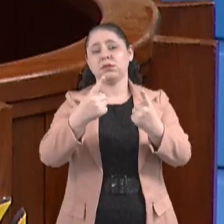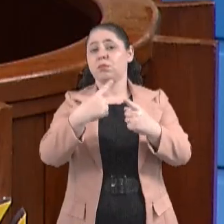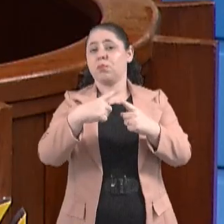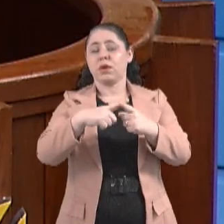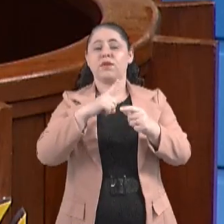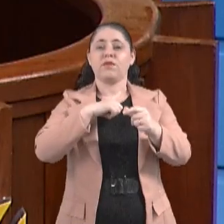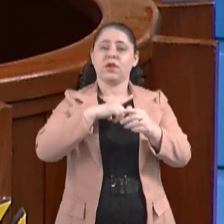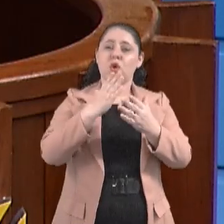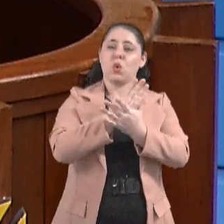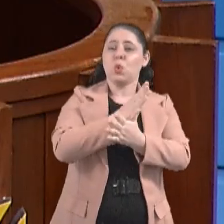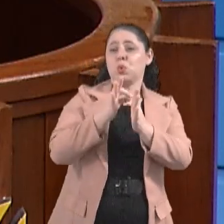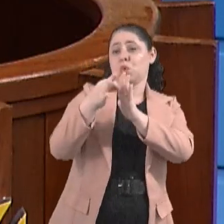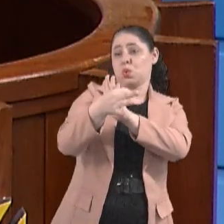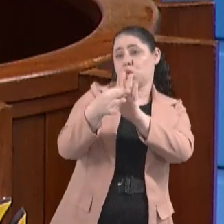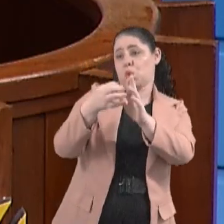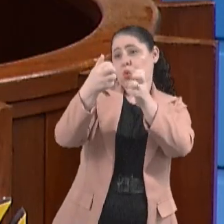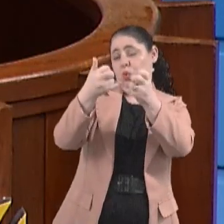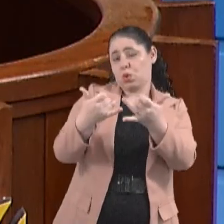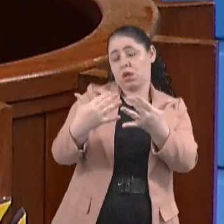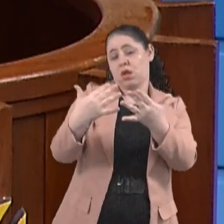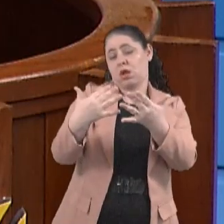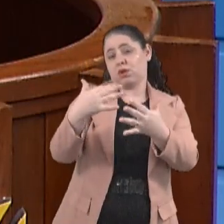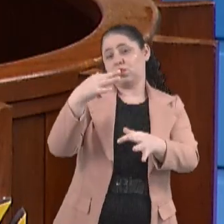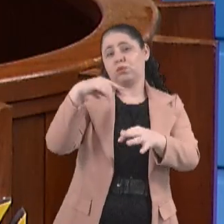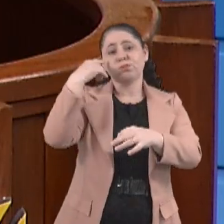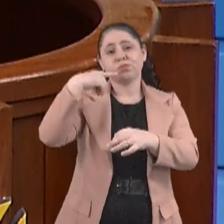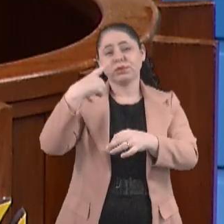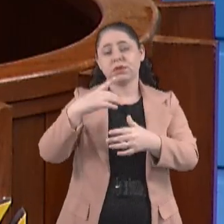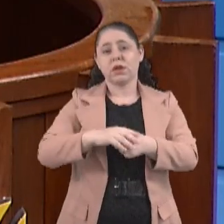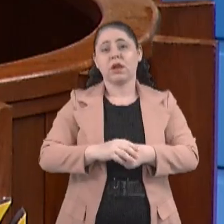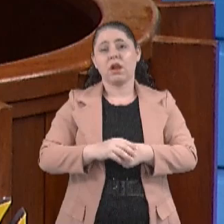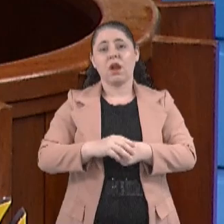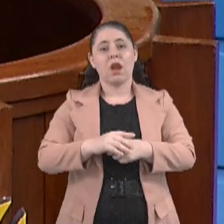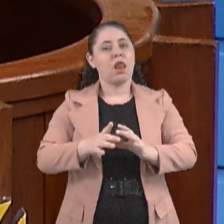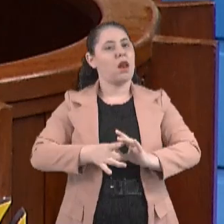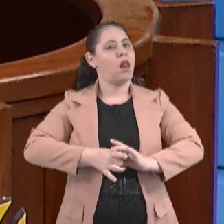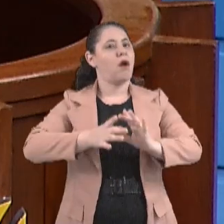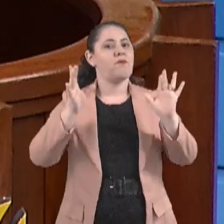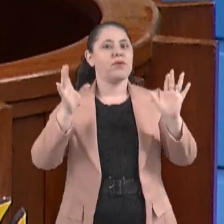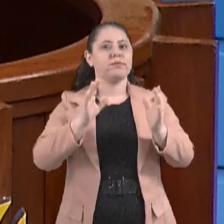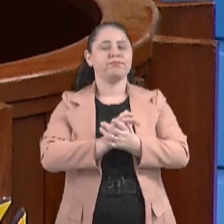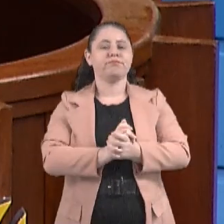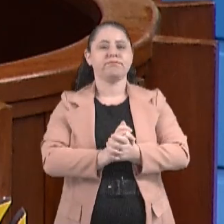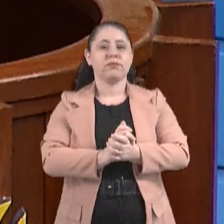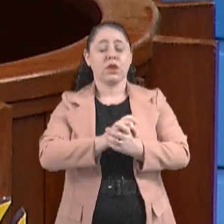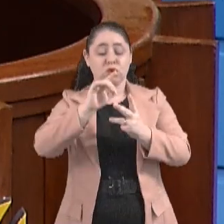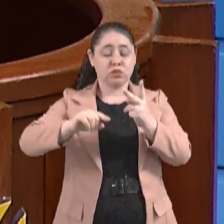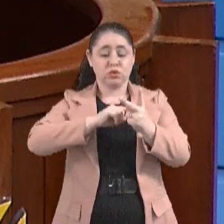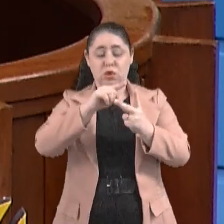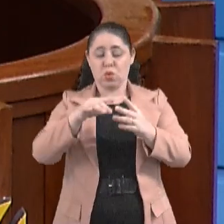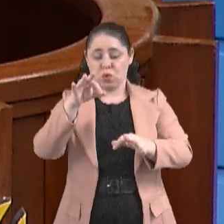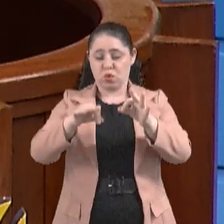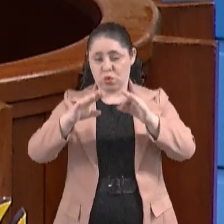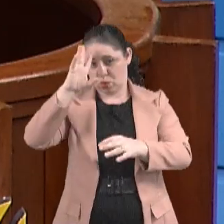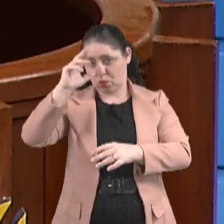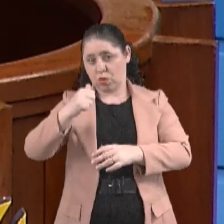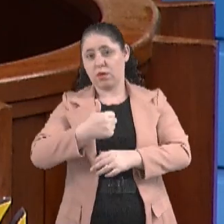de recursos e argumentos utilizados pela defesa, saiu um foro de liberdade. No segundo julgamento, que